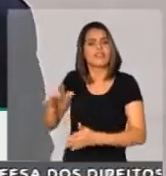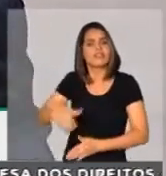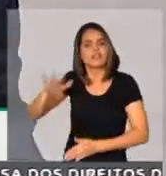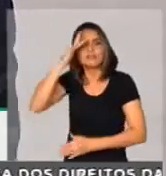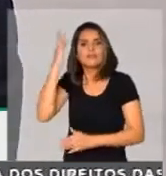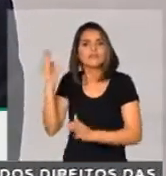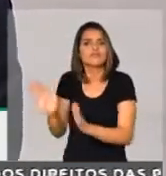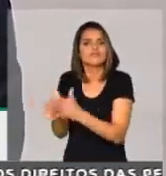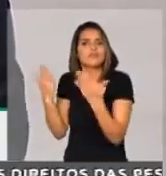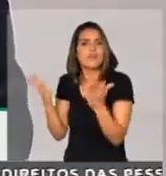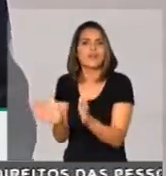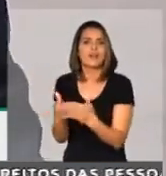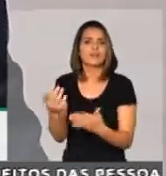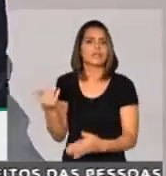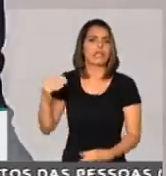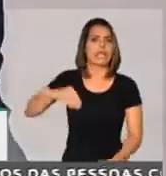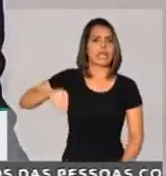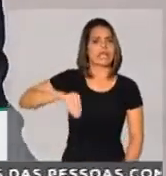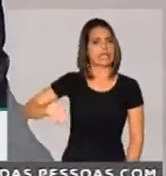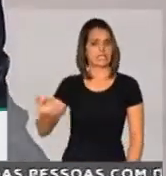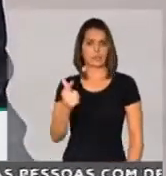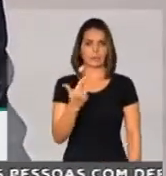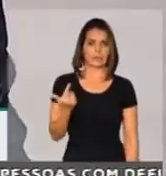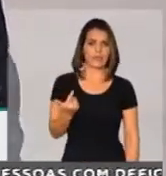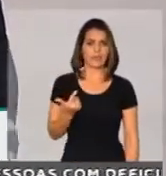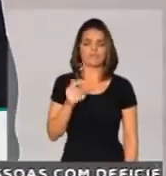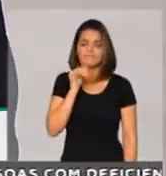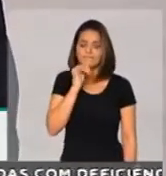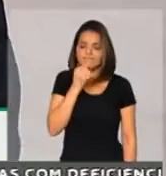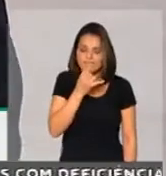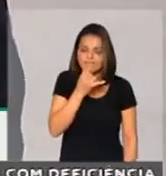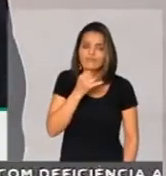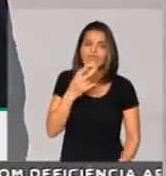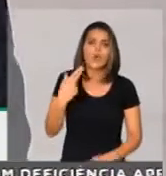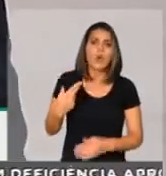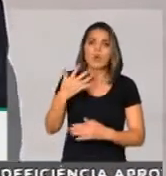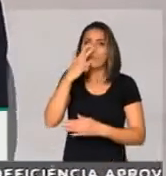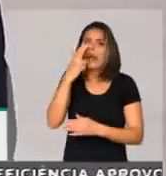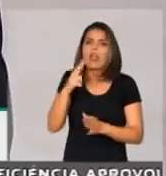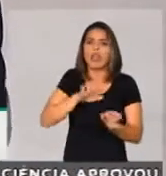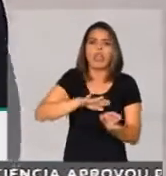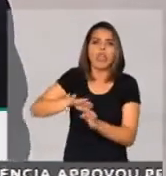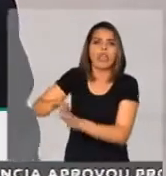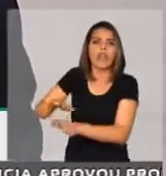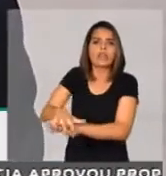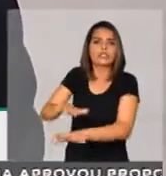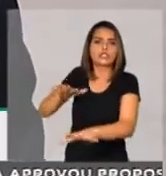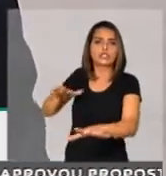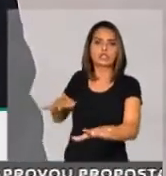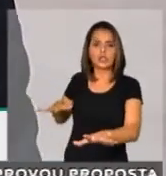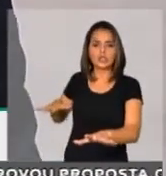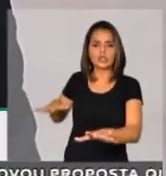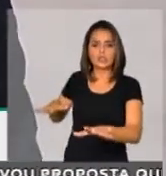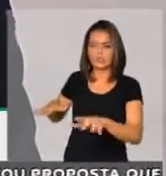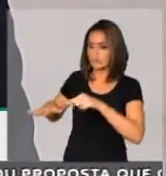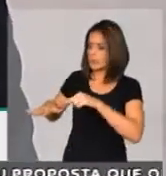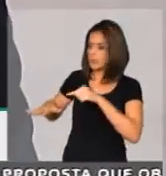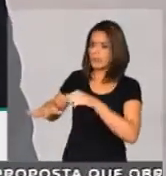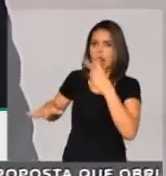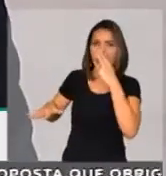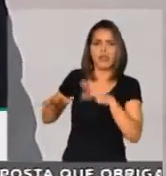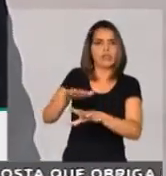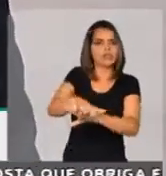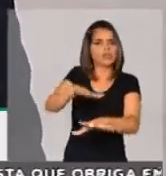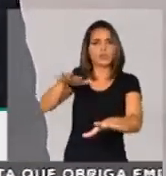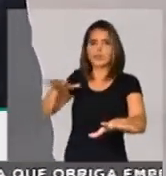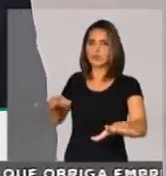que infelizmente ficaram para trás na sociedade, né, excluídas socialmente, e o Estado